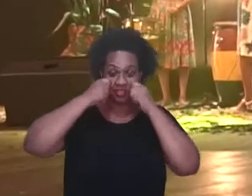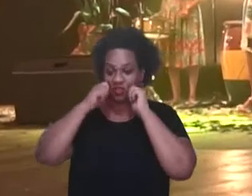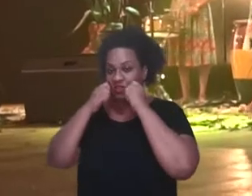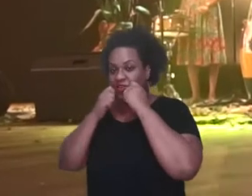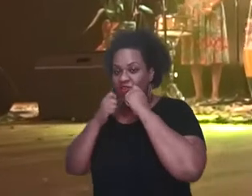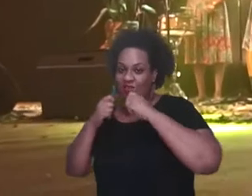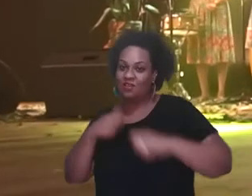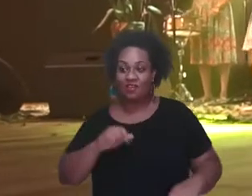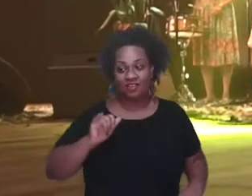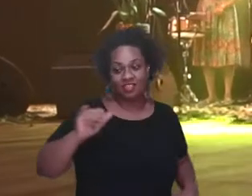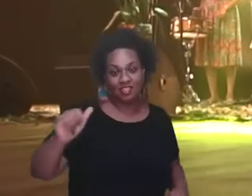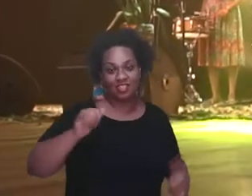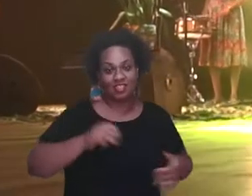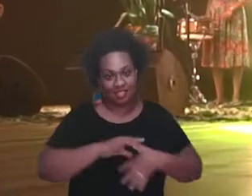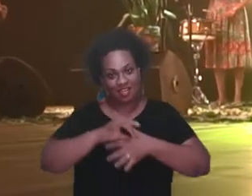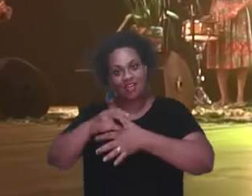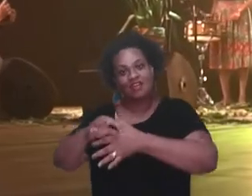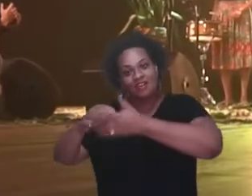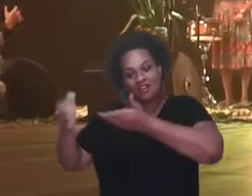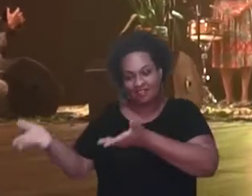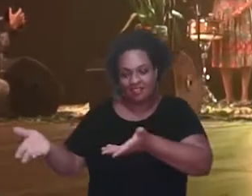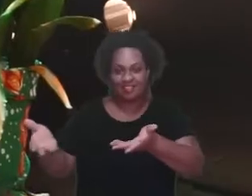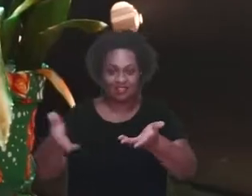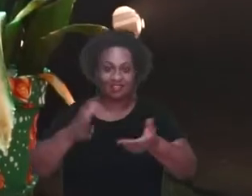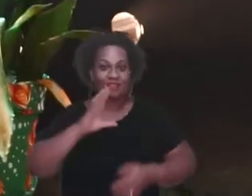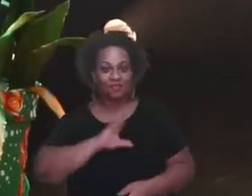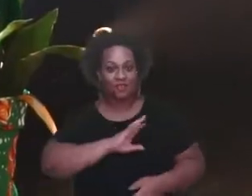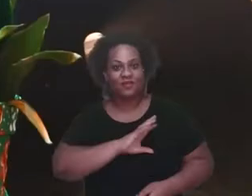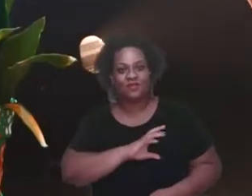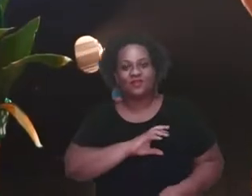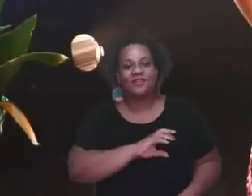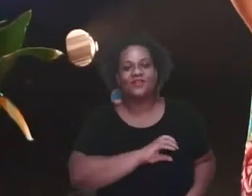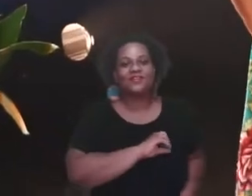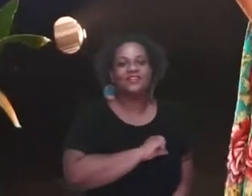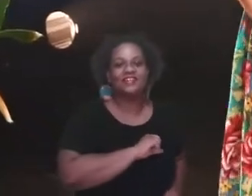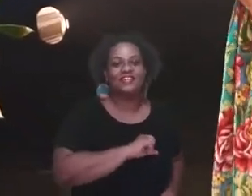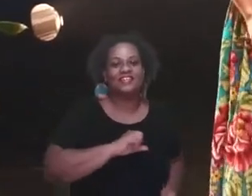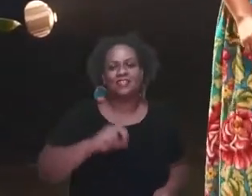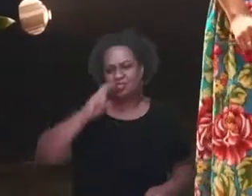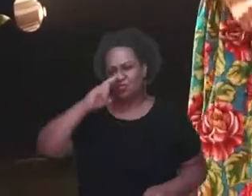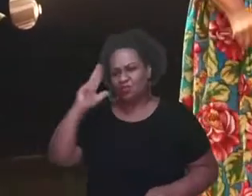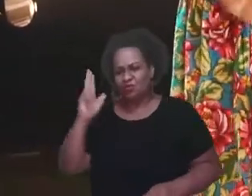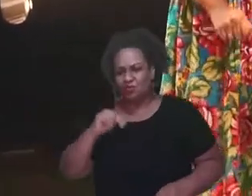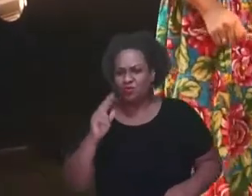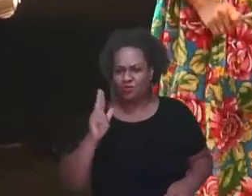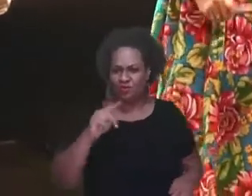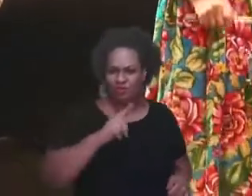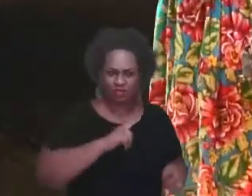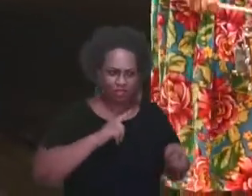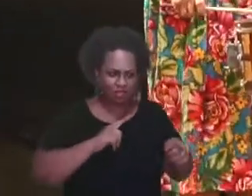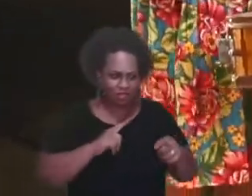amor meus meninos tiveram a fazer um amor nunca ficar